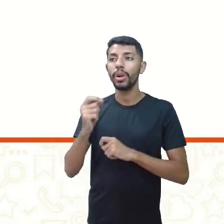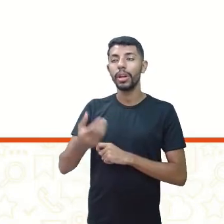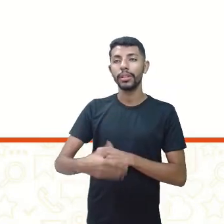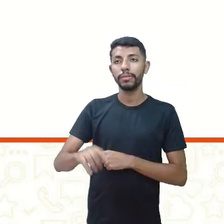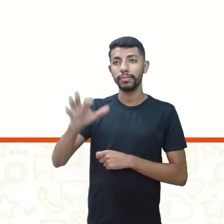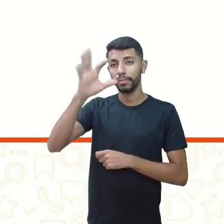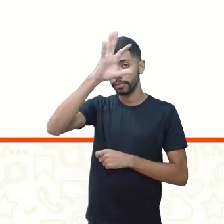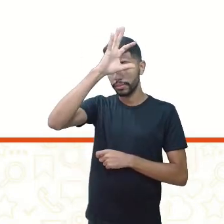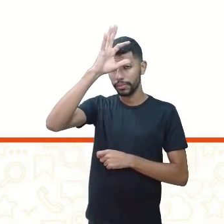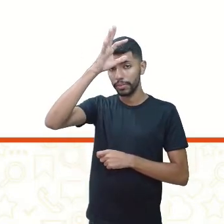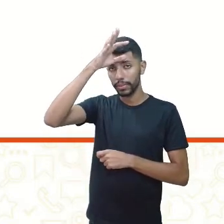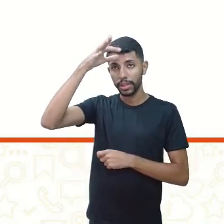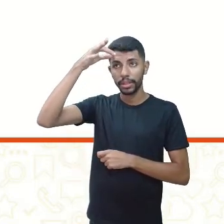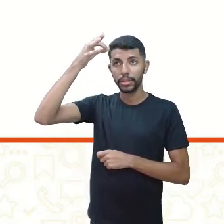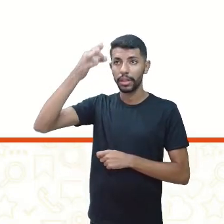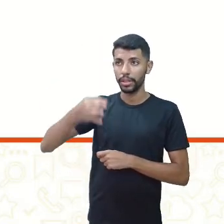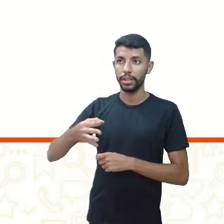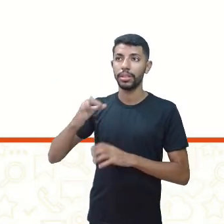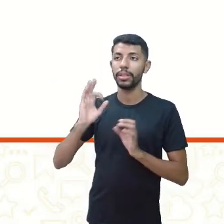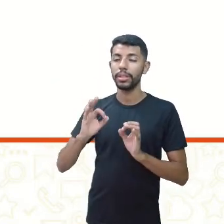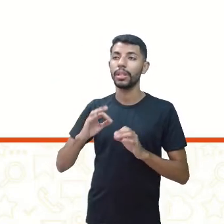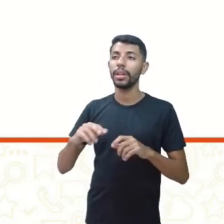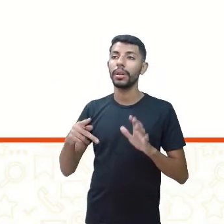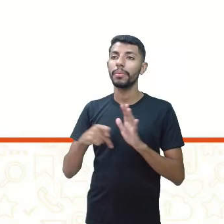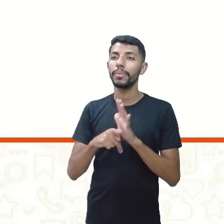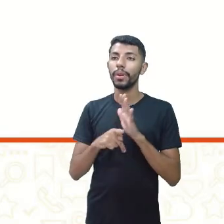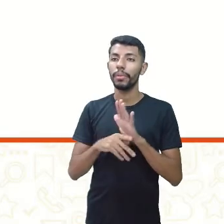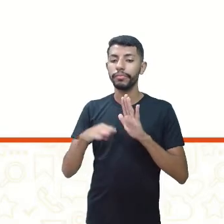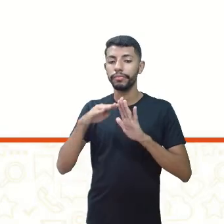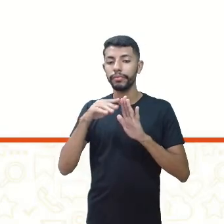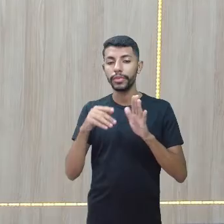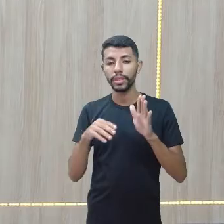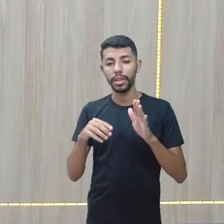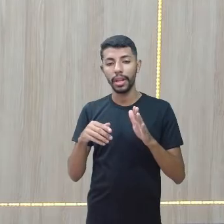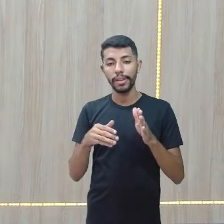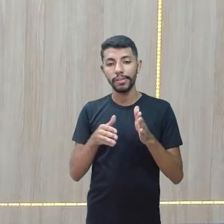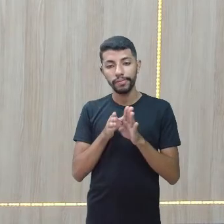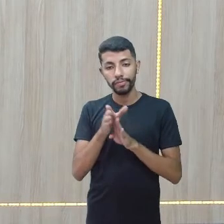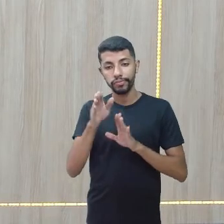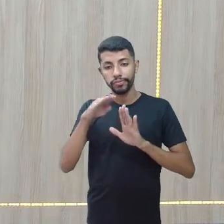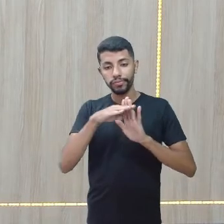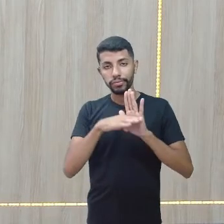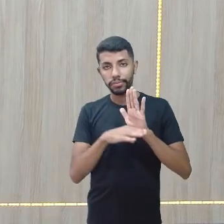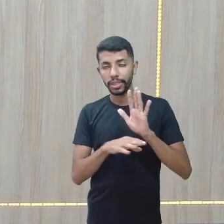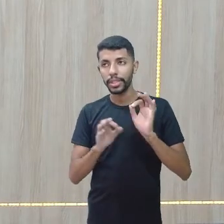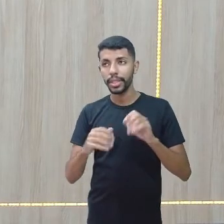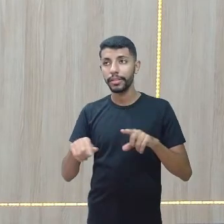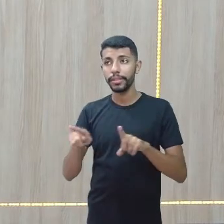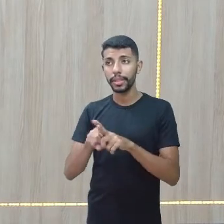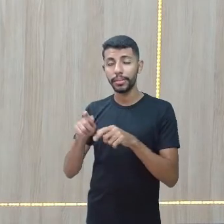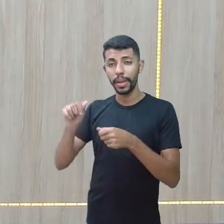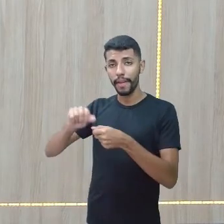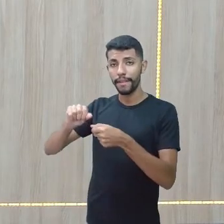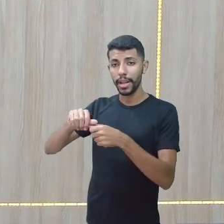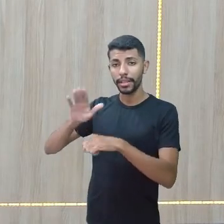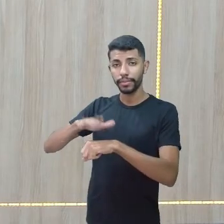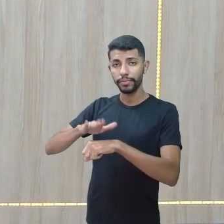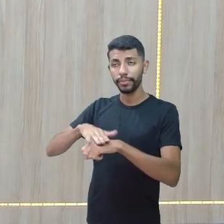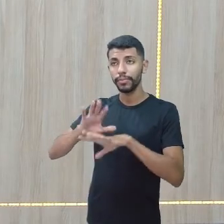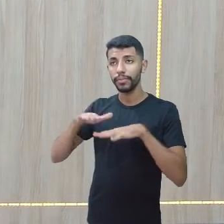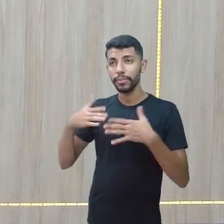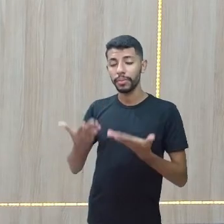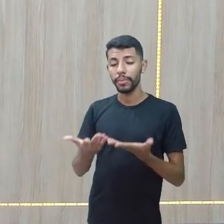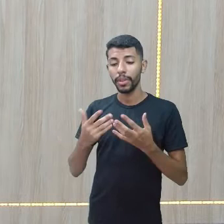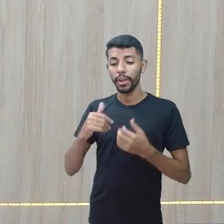compreensão que ele teve dos comandos que foram passados, né, e o seu fazer. Então, quando ele